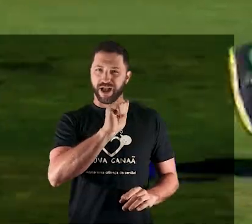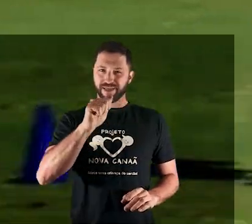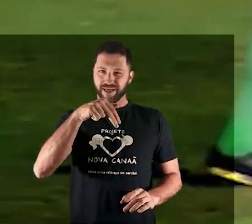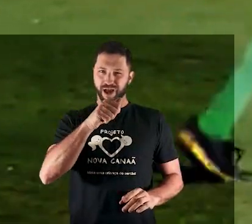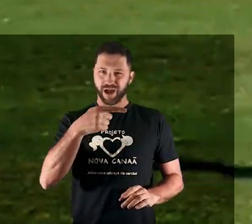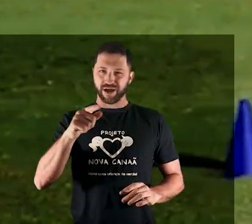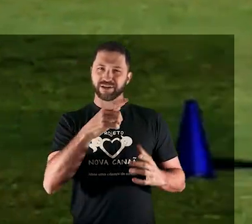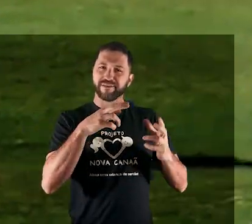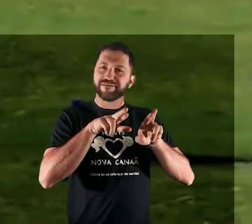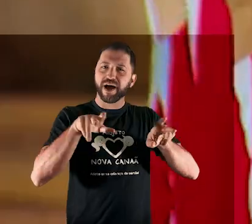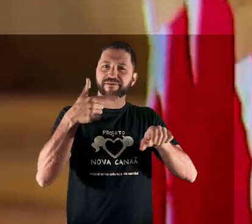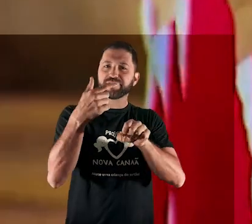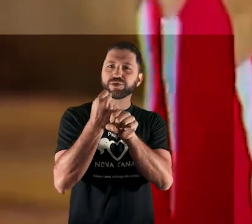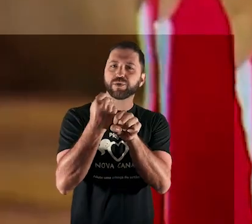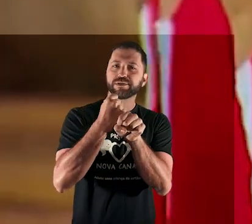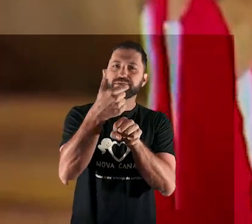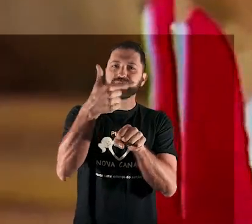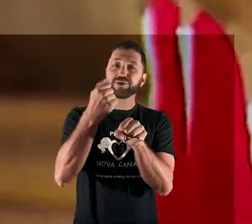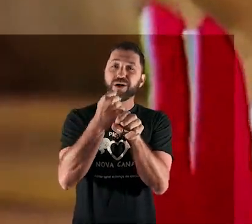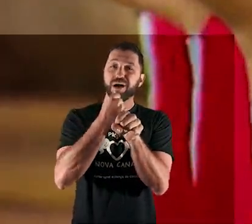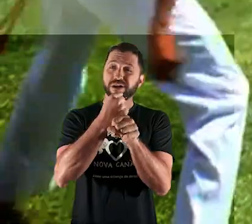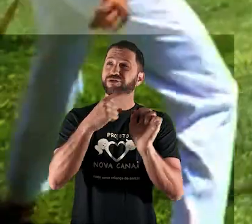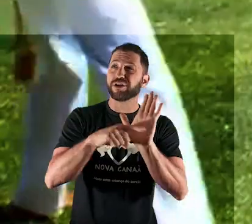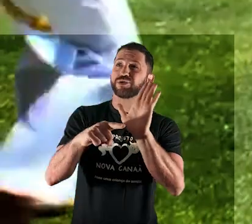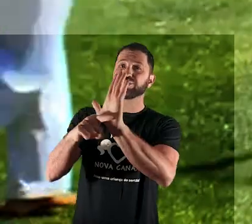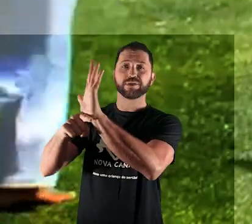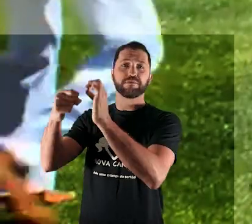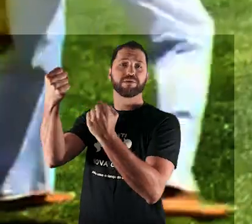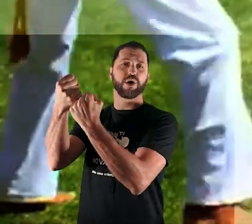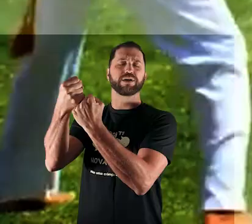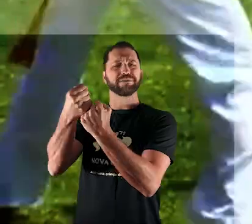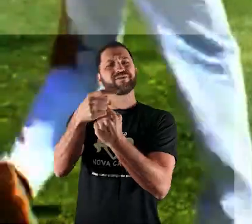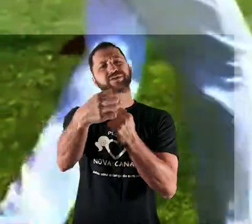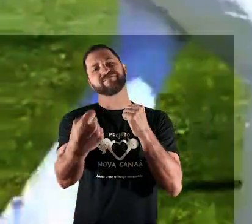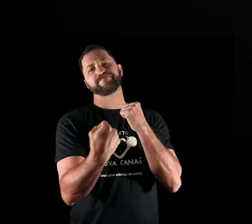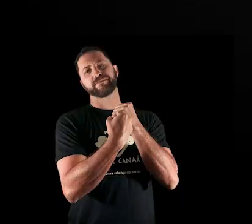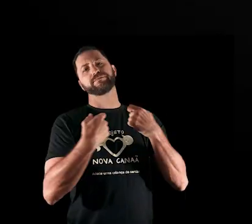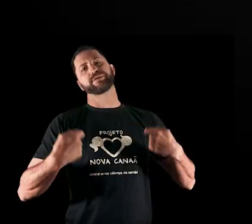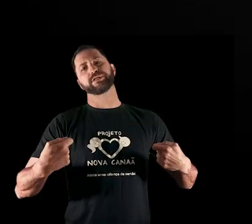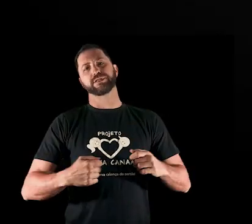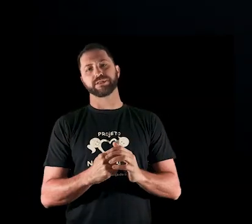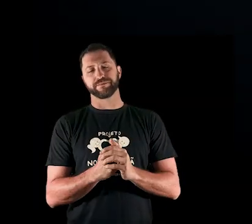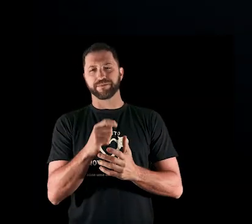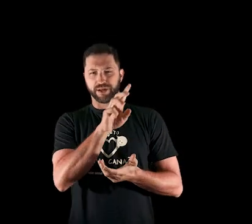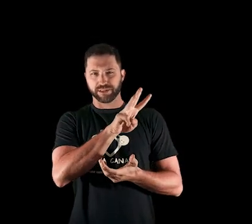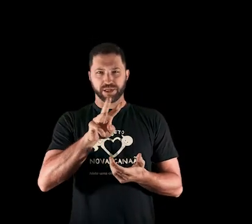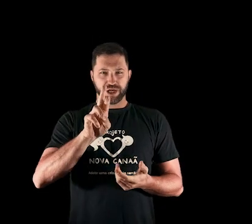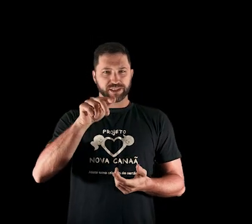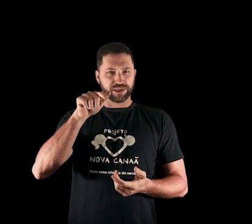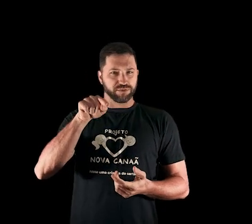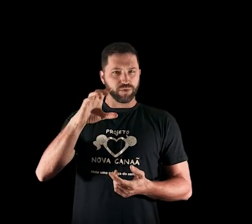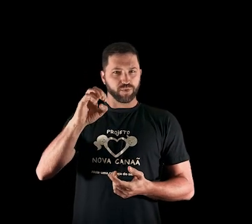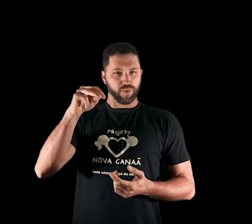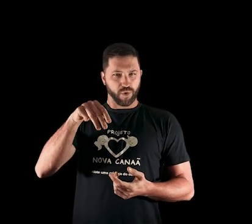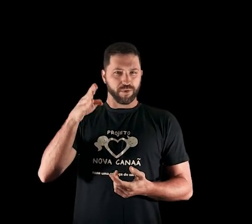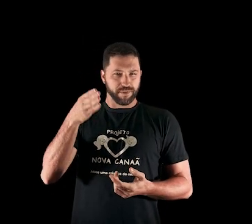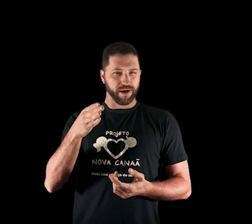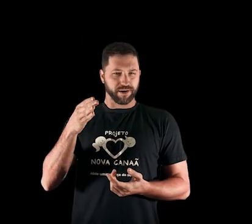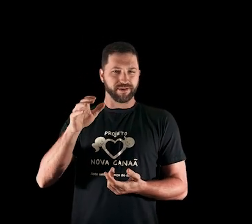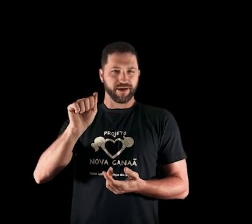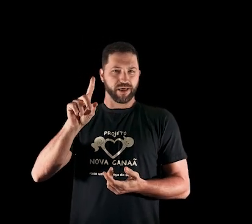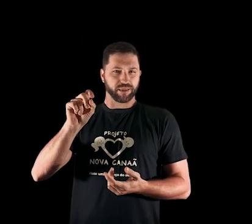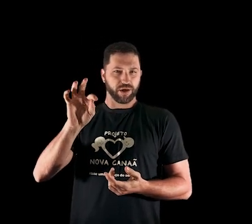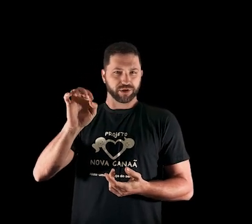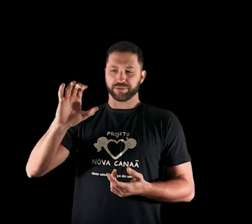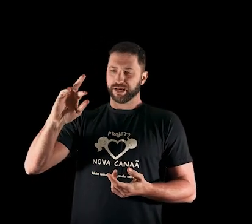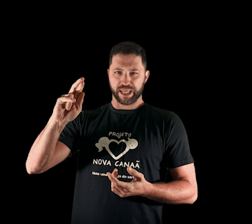vida de crianças e adolescentes há 22 anos, mas precisa muito da sua ajuda. Por isso eu te peço, entre no site